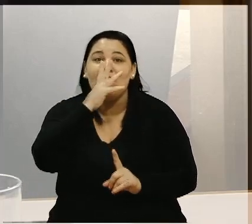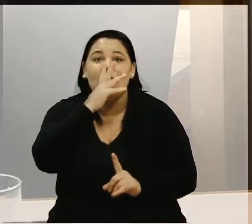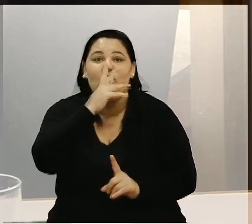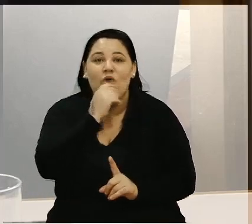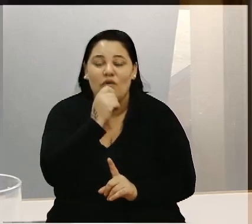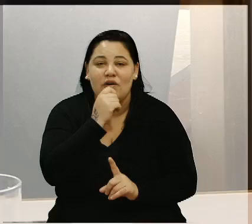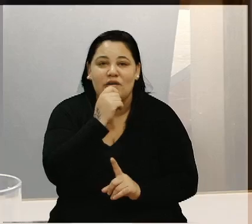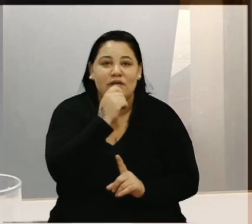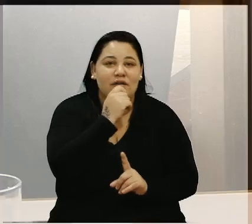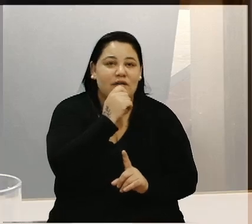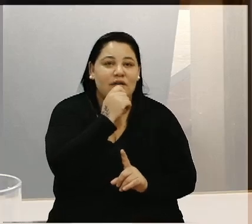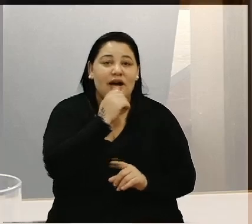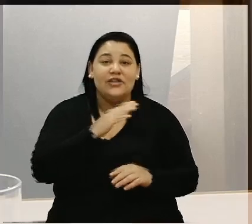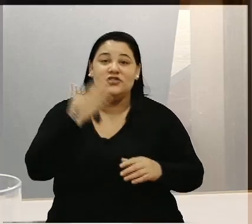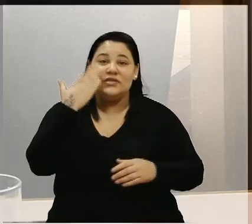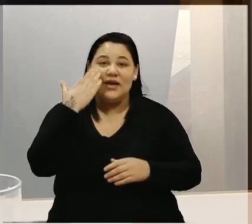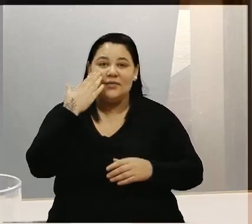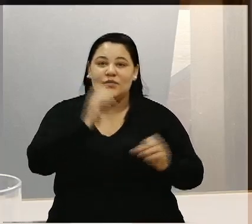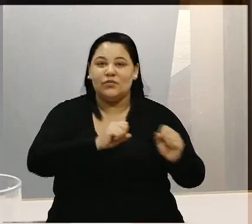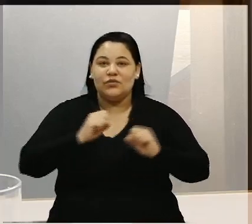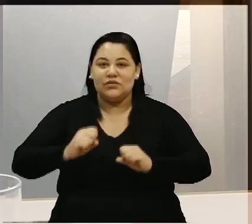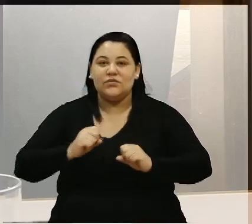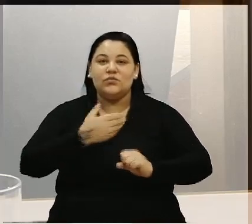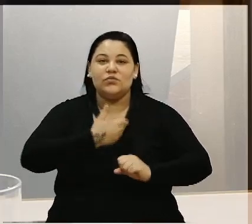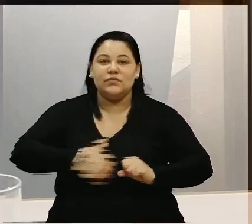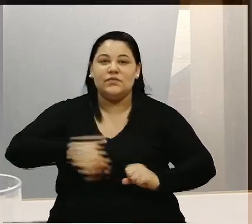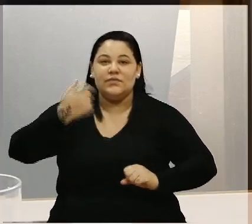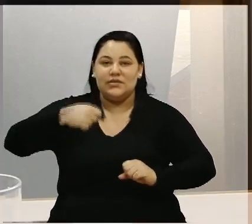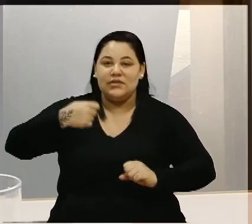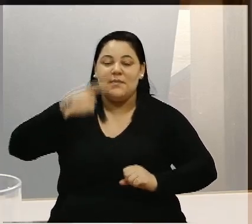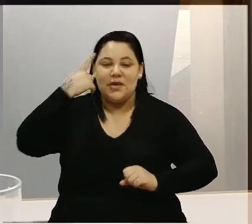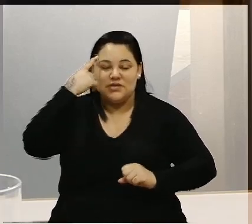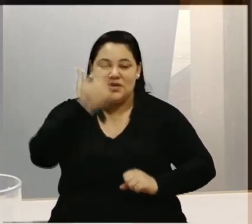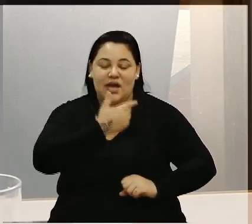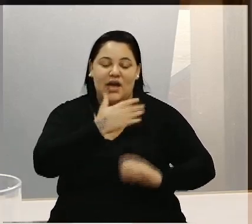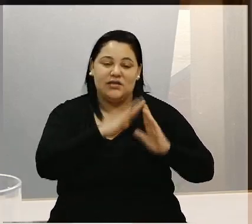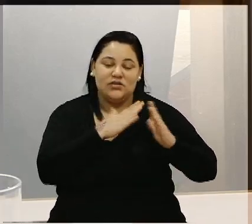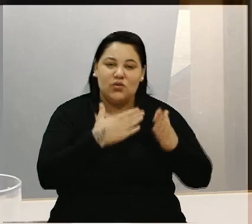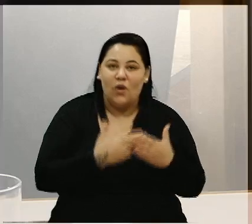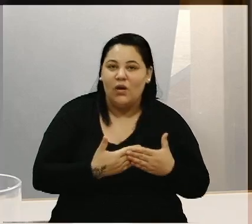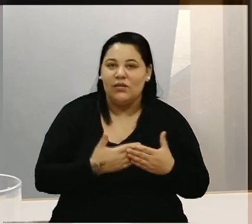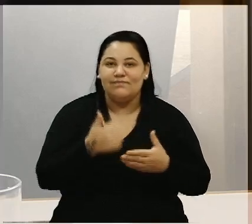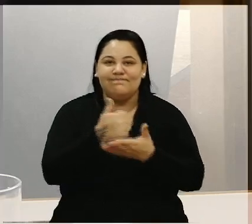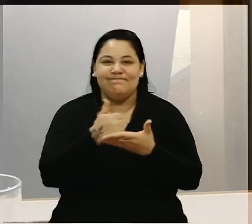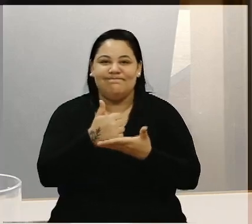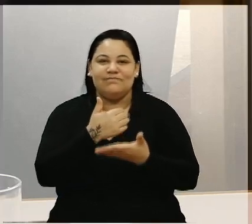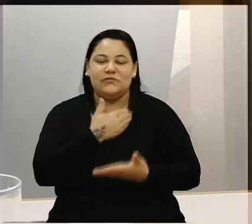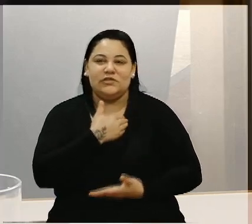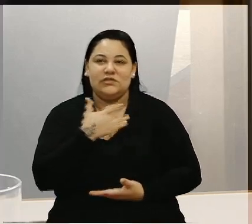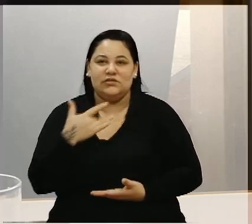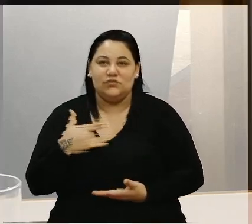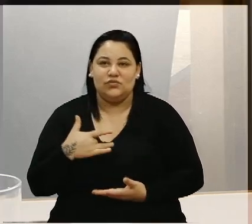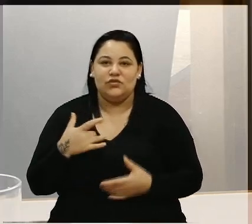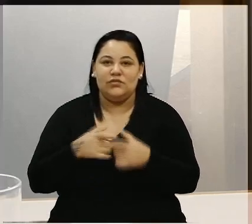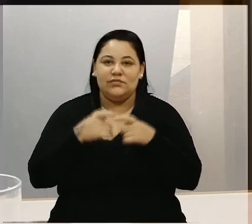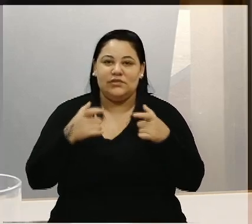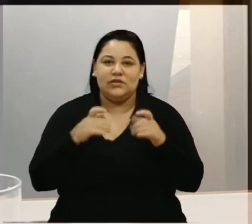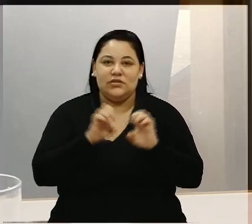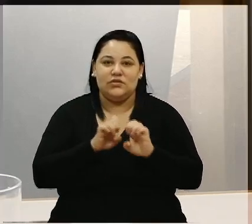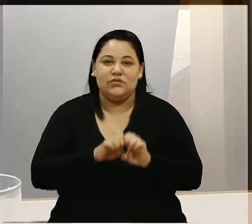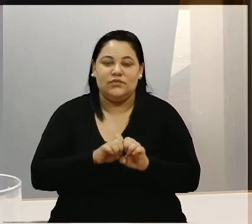público precisa pensar, né, em escolas, unidades básicas de saúde, ampliar infraestrutura, e me parece que essa